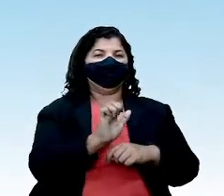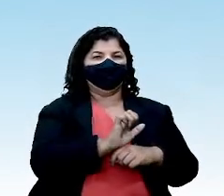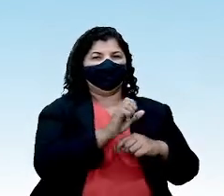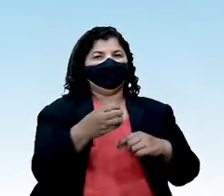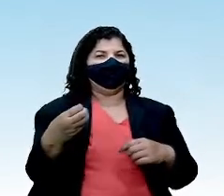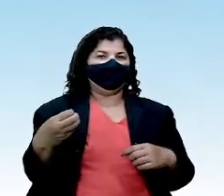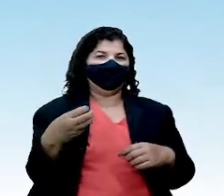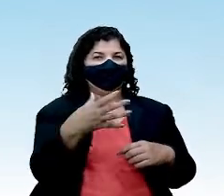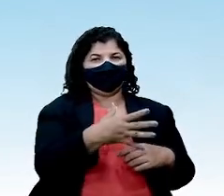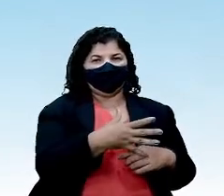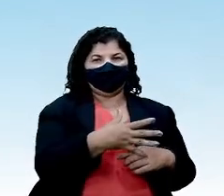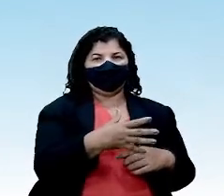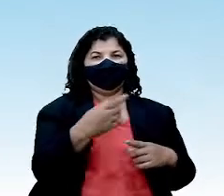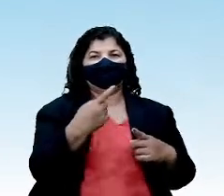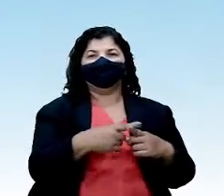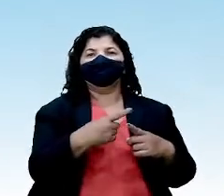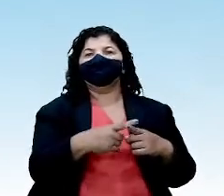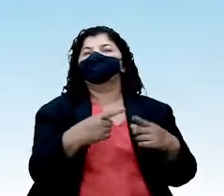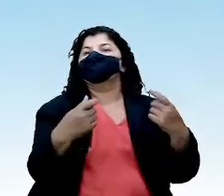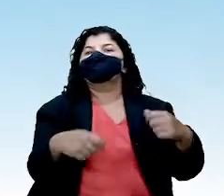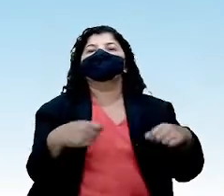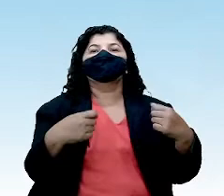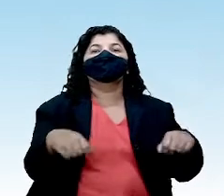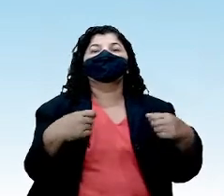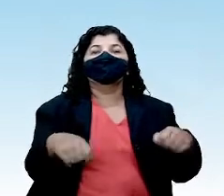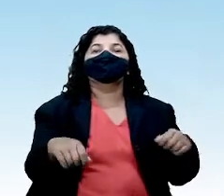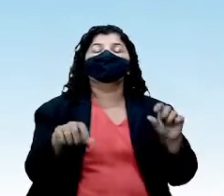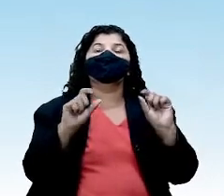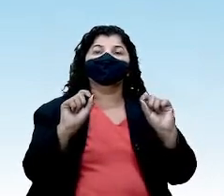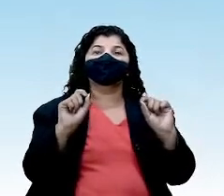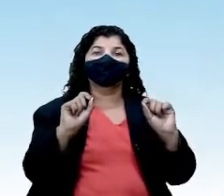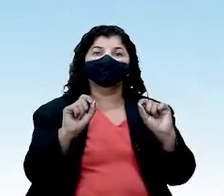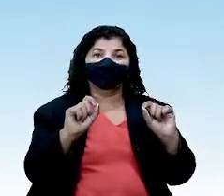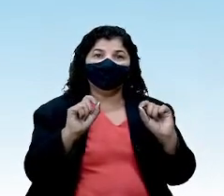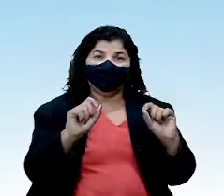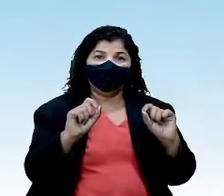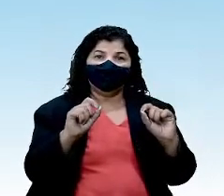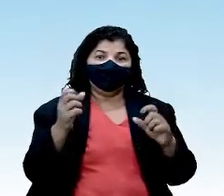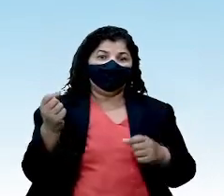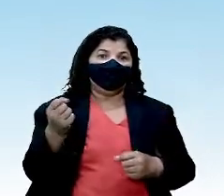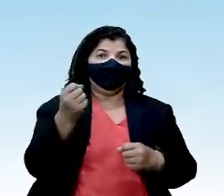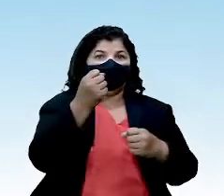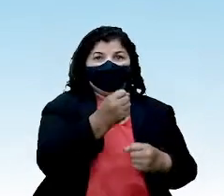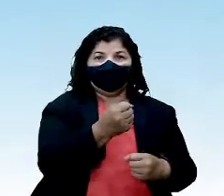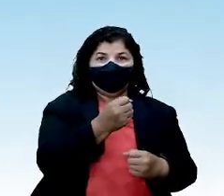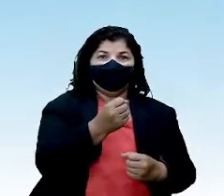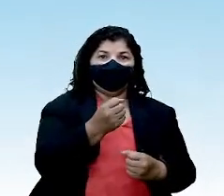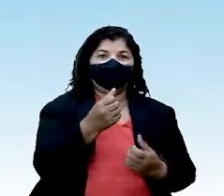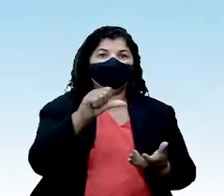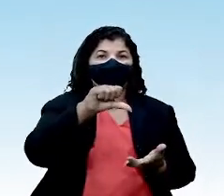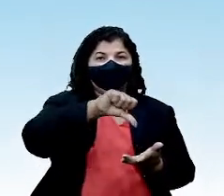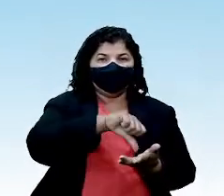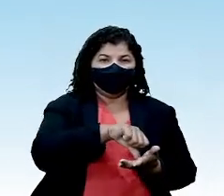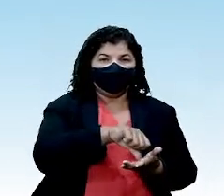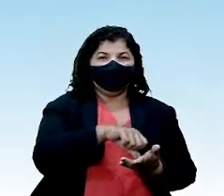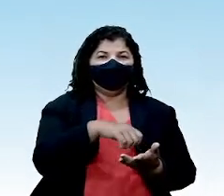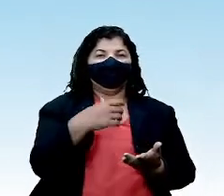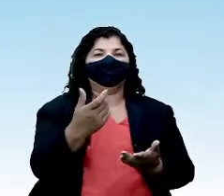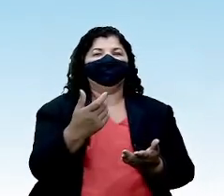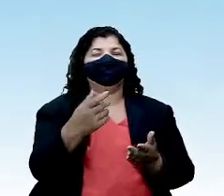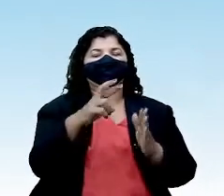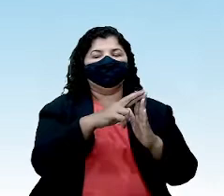Porque necessitava de quê? De um poder centralizado, necessitava simplesmente de normas e